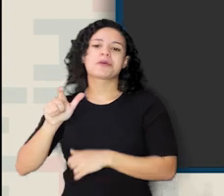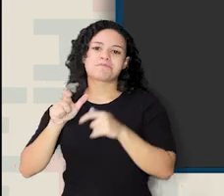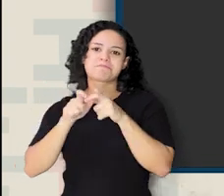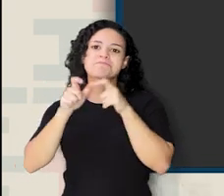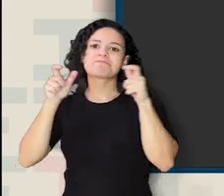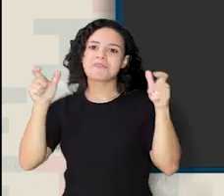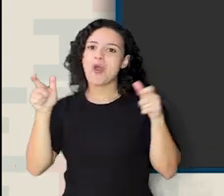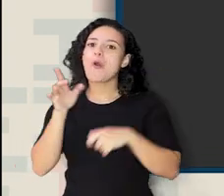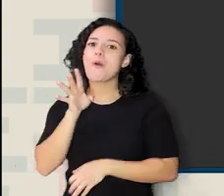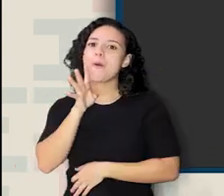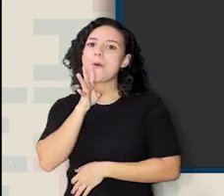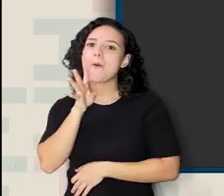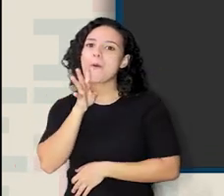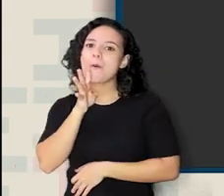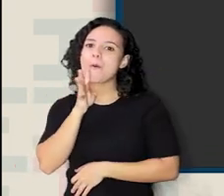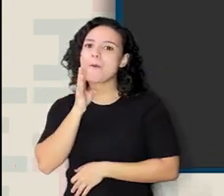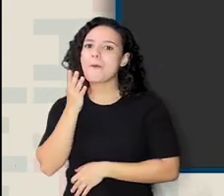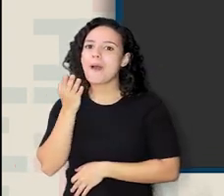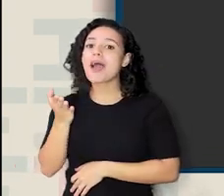assim,